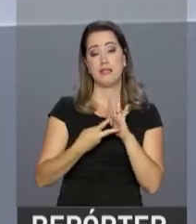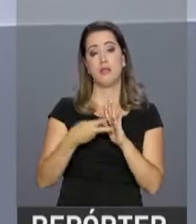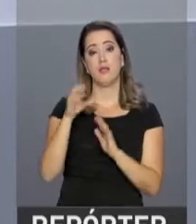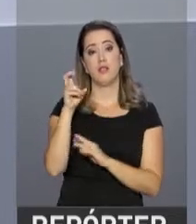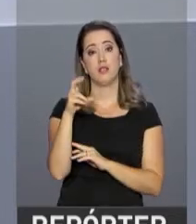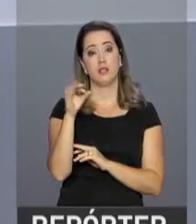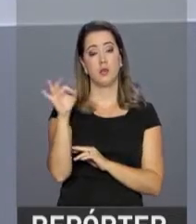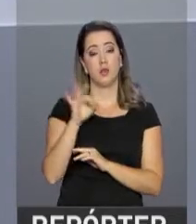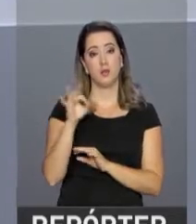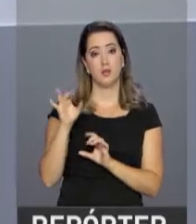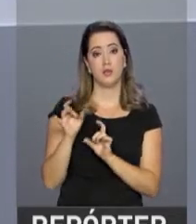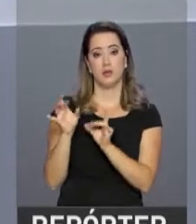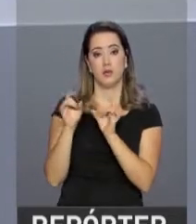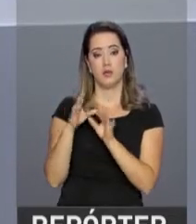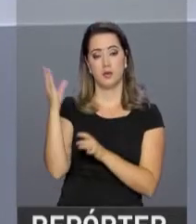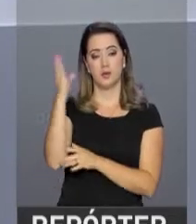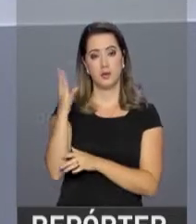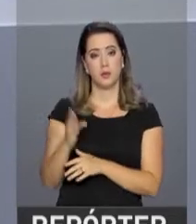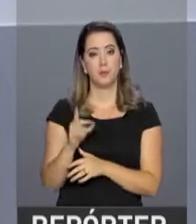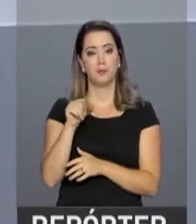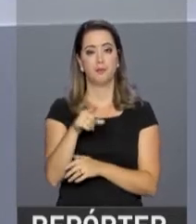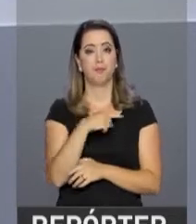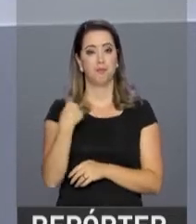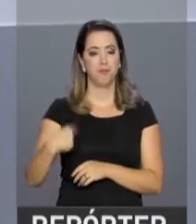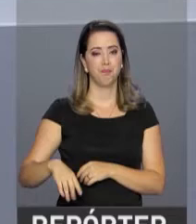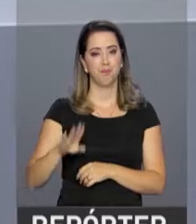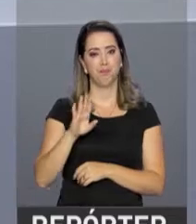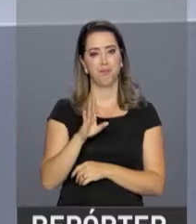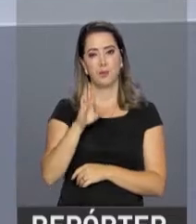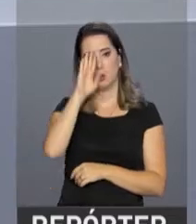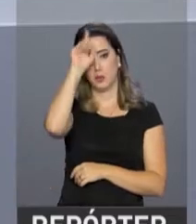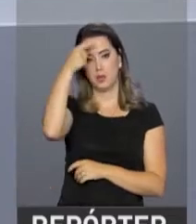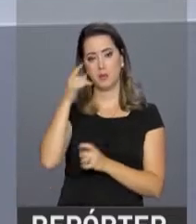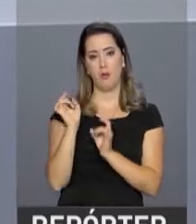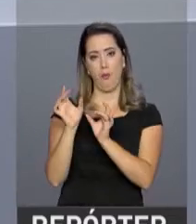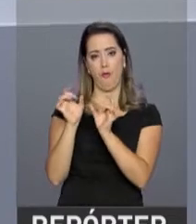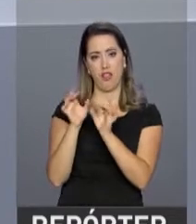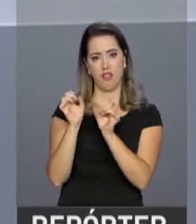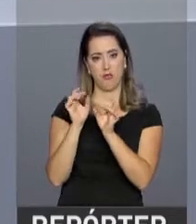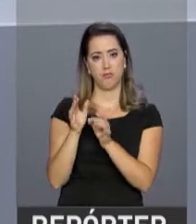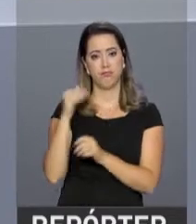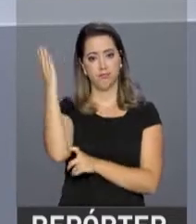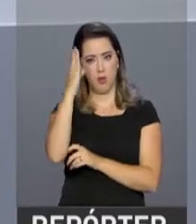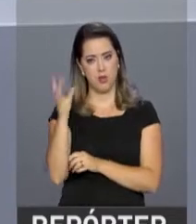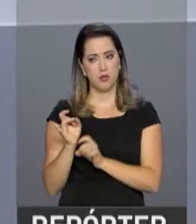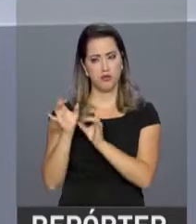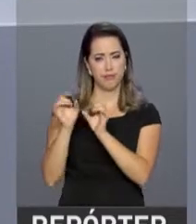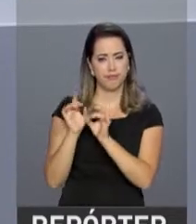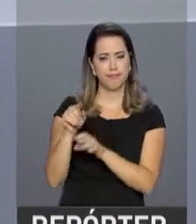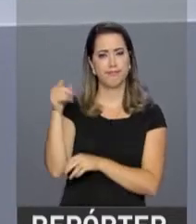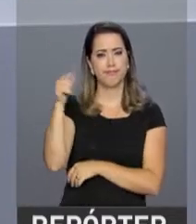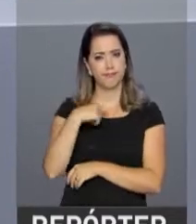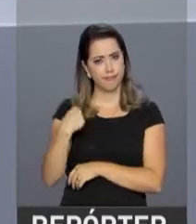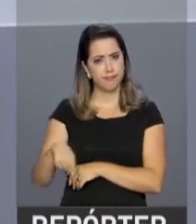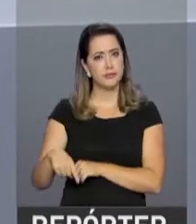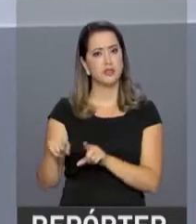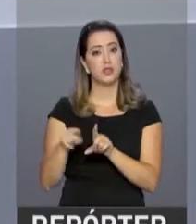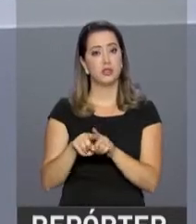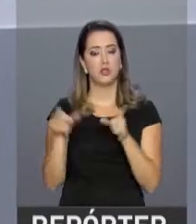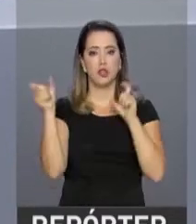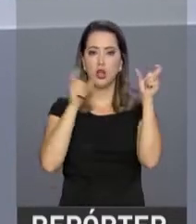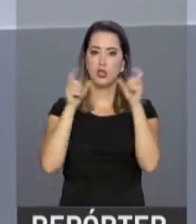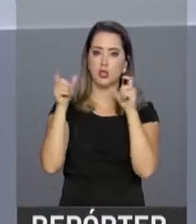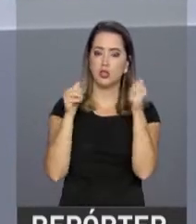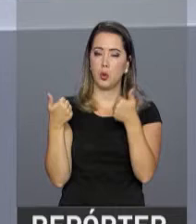das exportações brasileiras à china é o maior parceiro comercial do brasil nesse setor o governo já está de olho nos